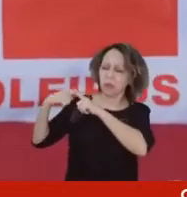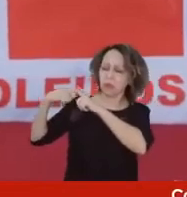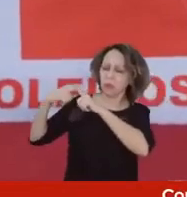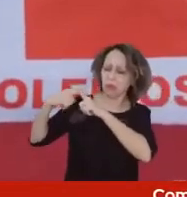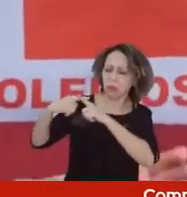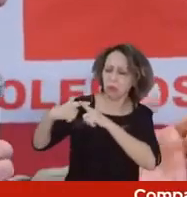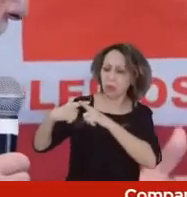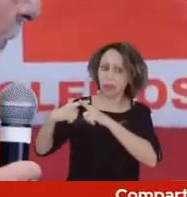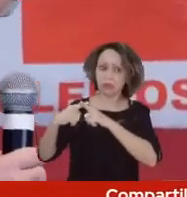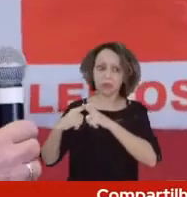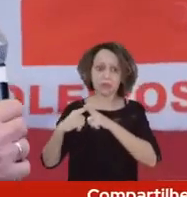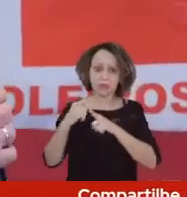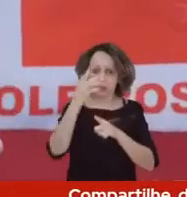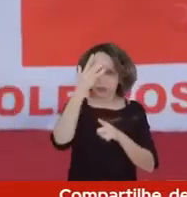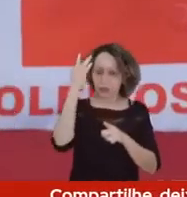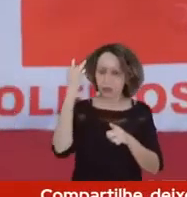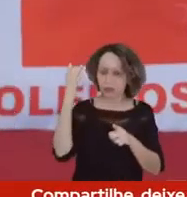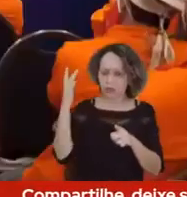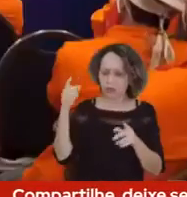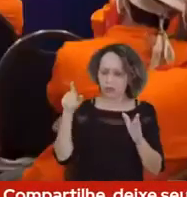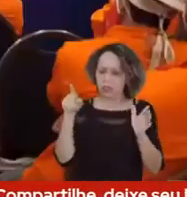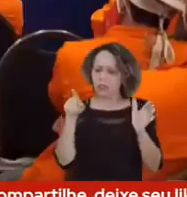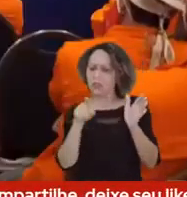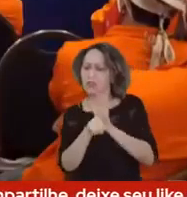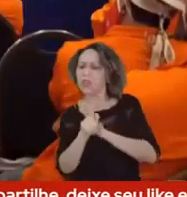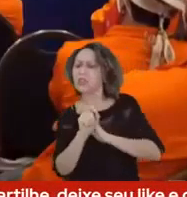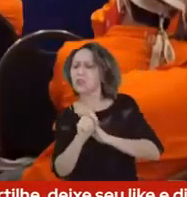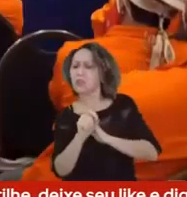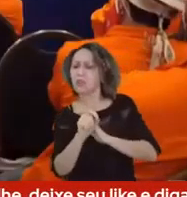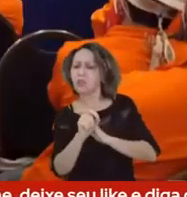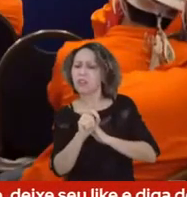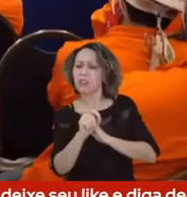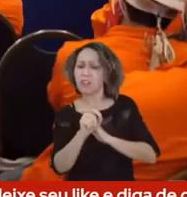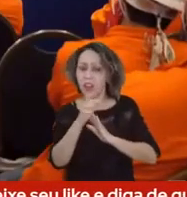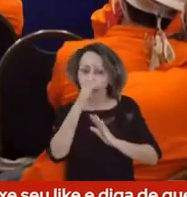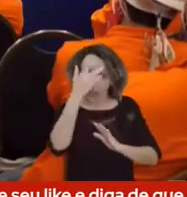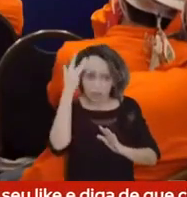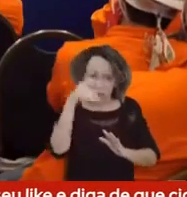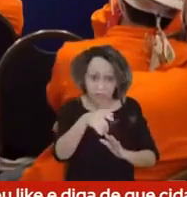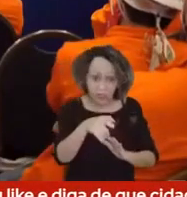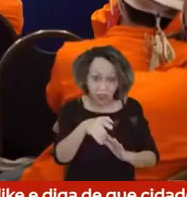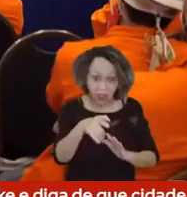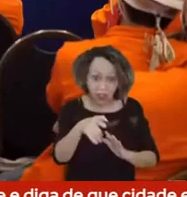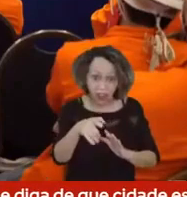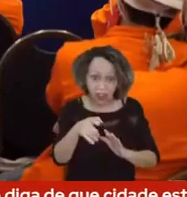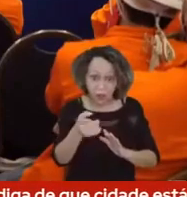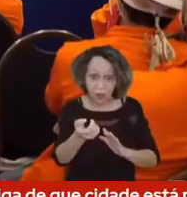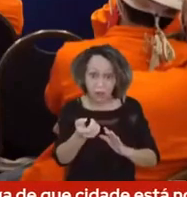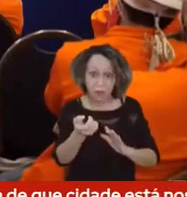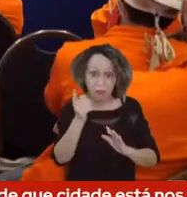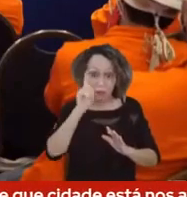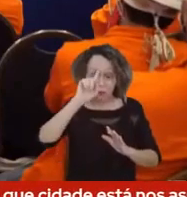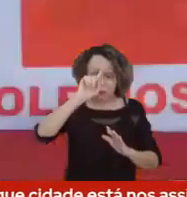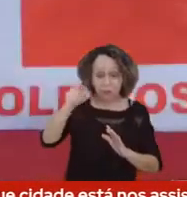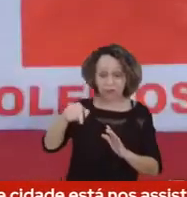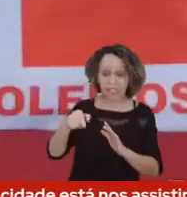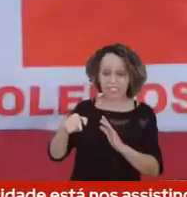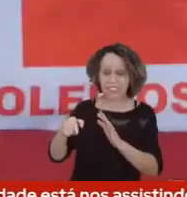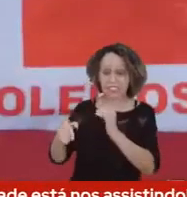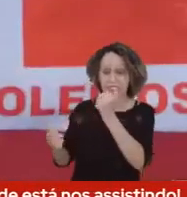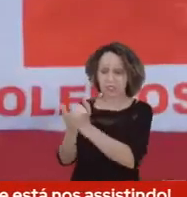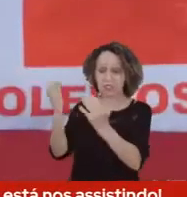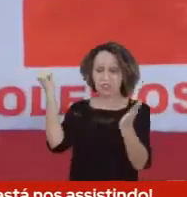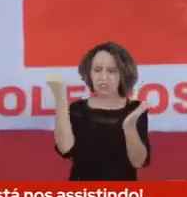povo o que faz com ele, manda crucificá-lo. Qual foi o mal que ele tinha feito?